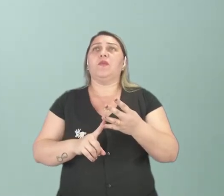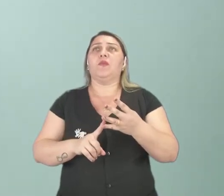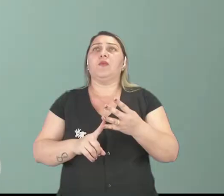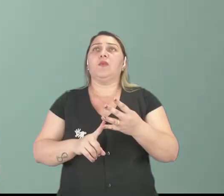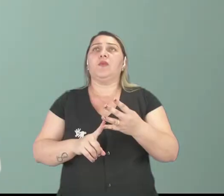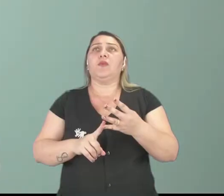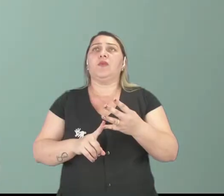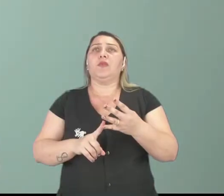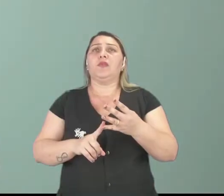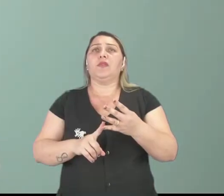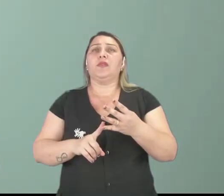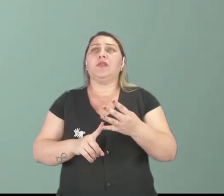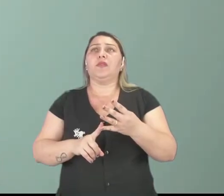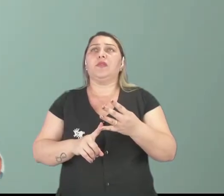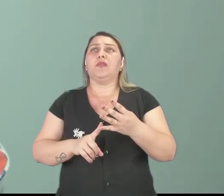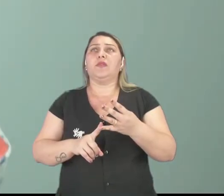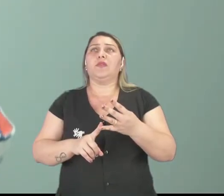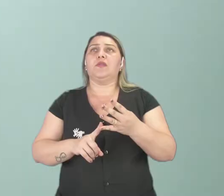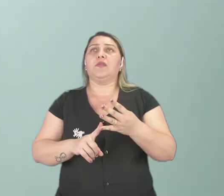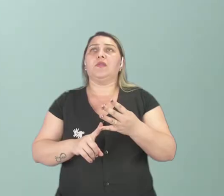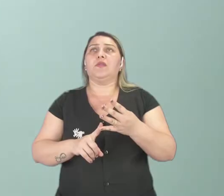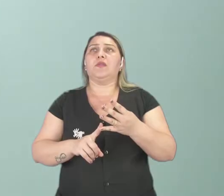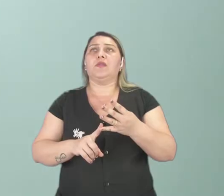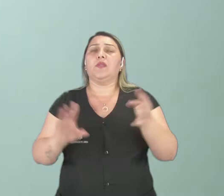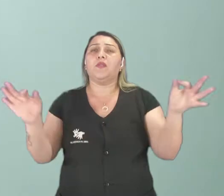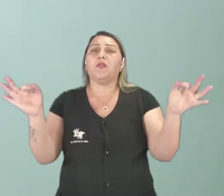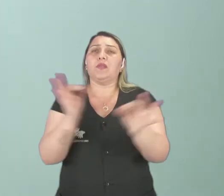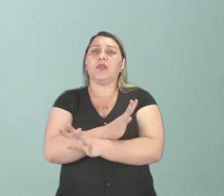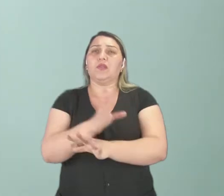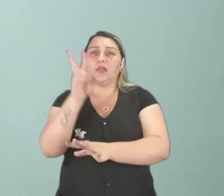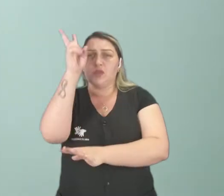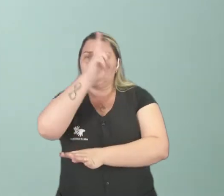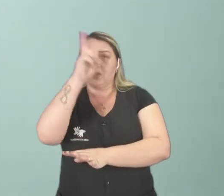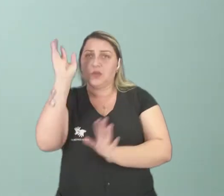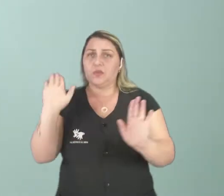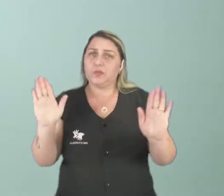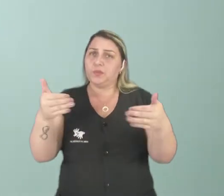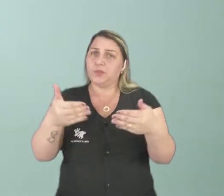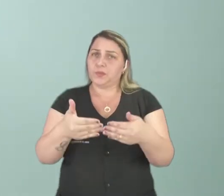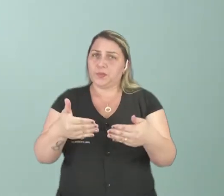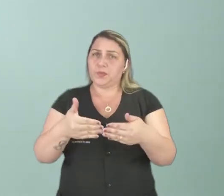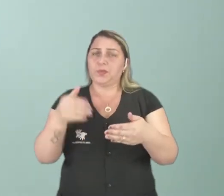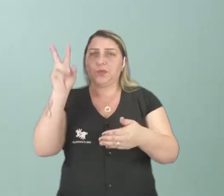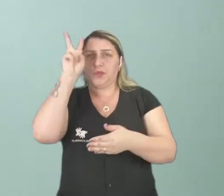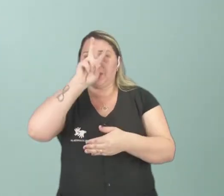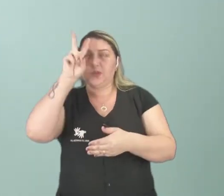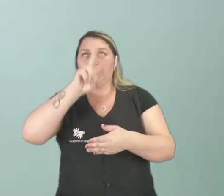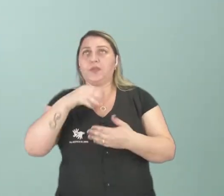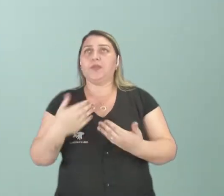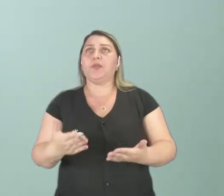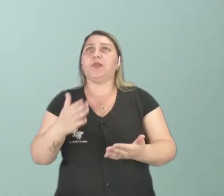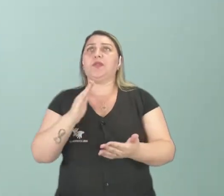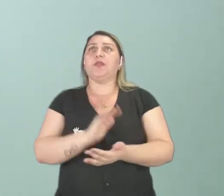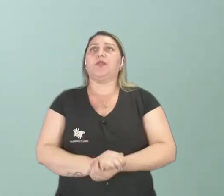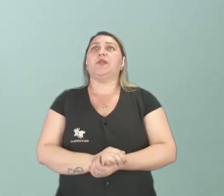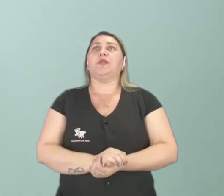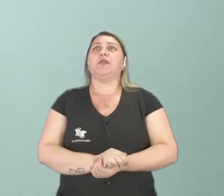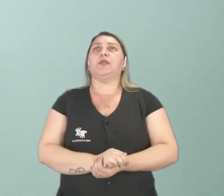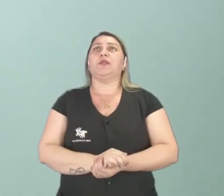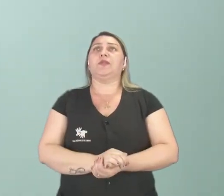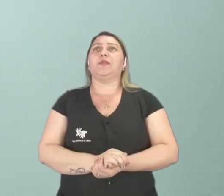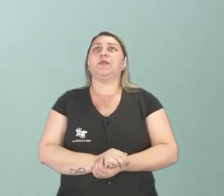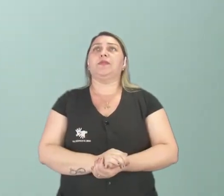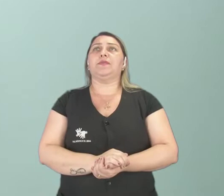o desenlace, que seria a conclusão da história, o fechamento da história. E nos contos